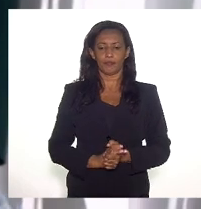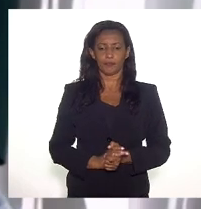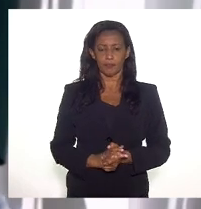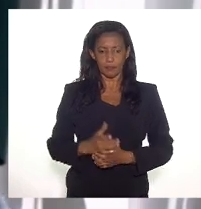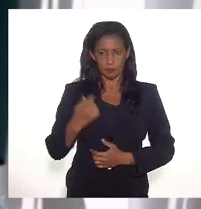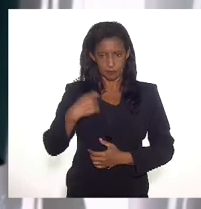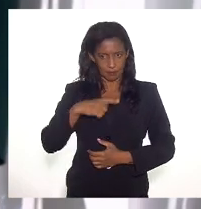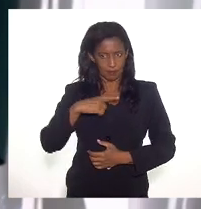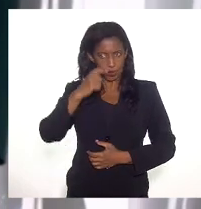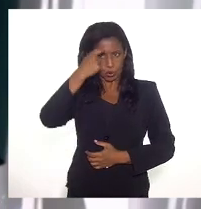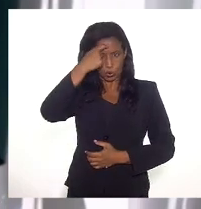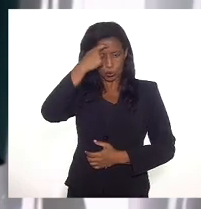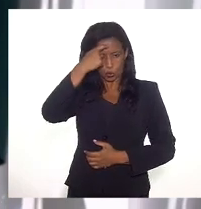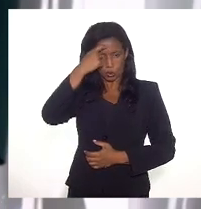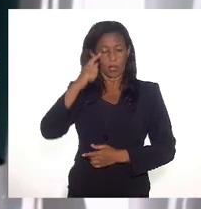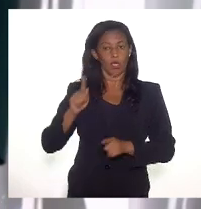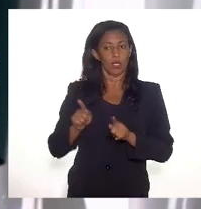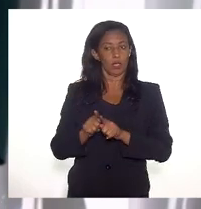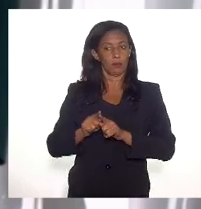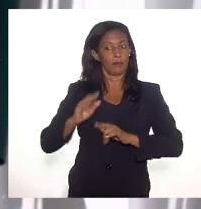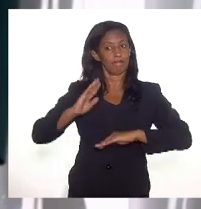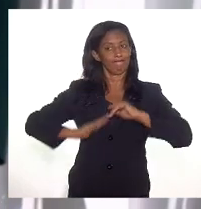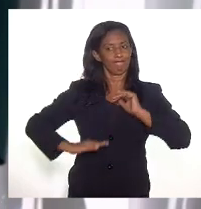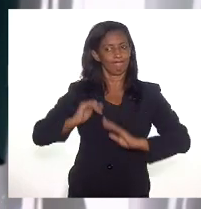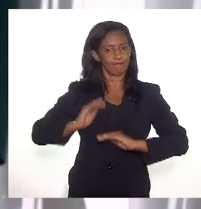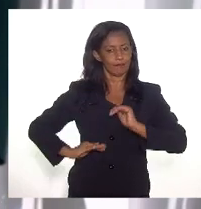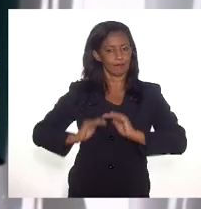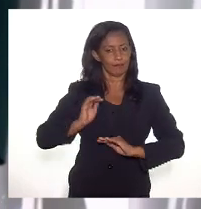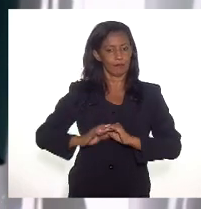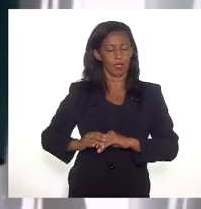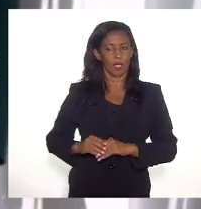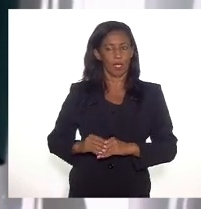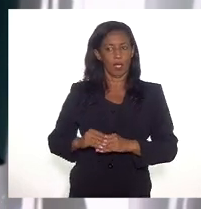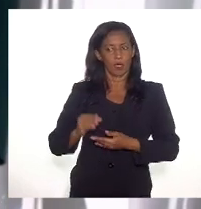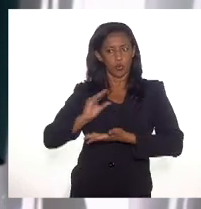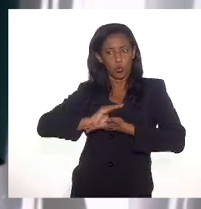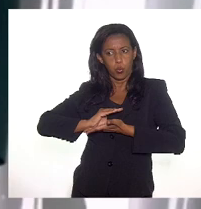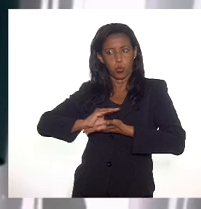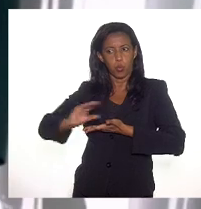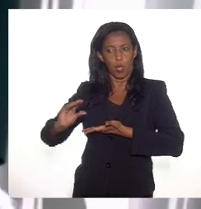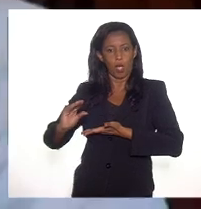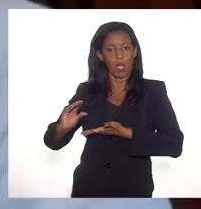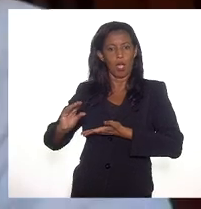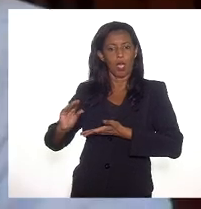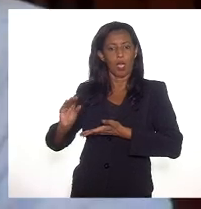ter juízo. E tem que ter capacidade, Márcio, de investir em projetos estruturantes.